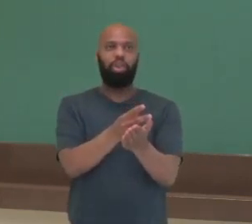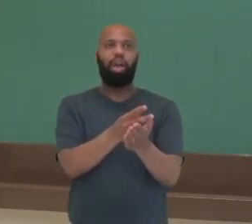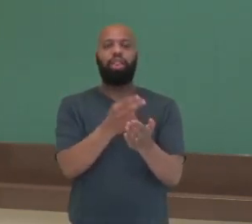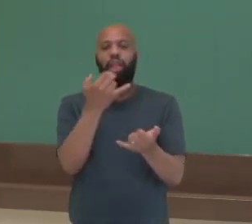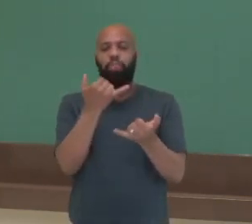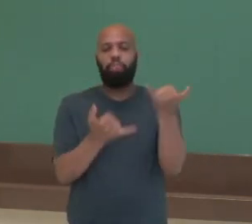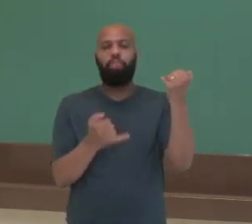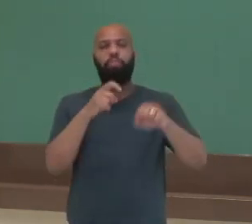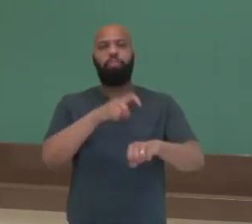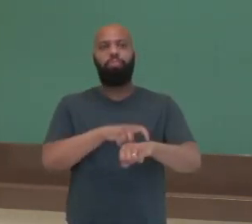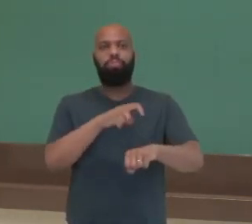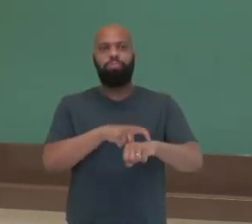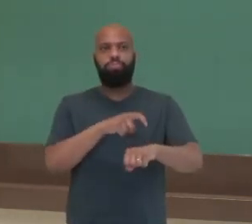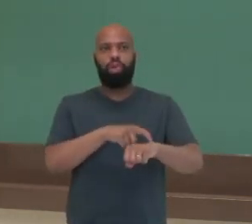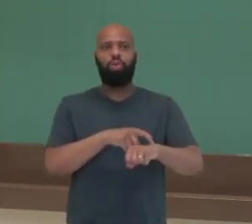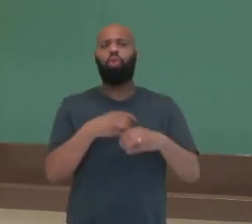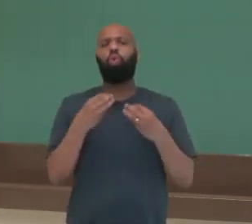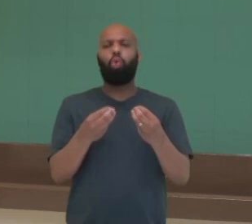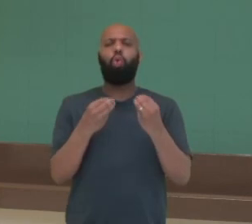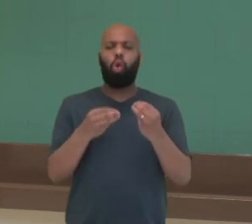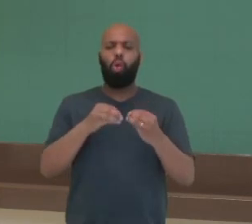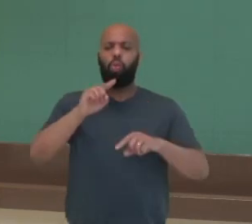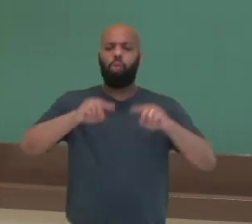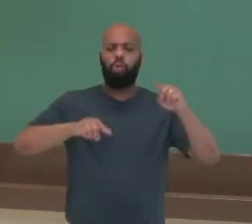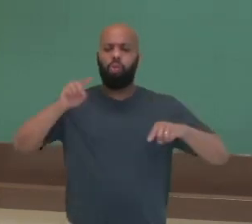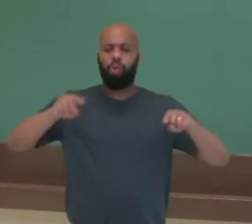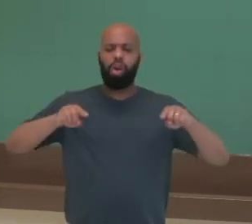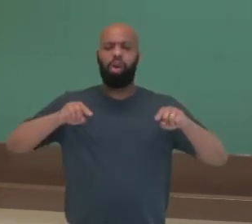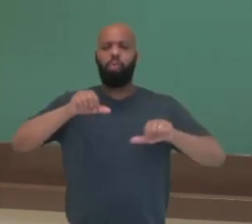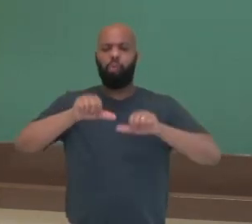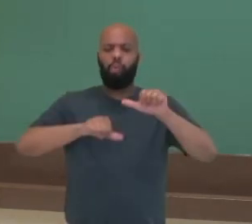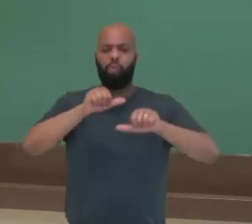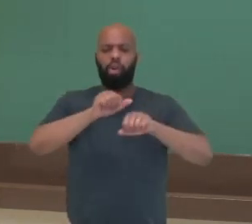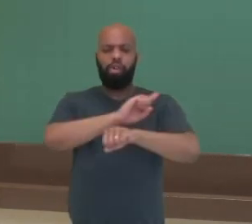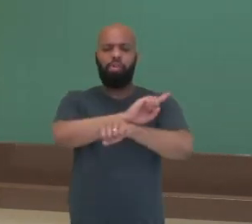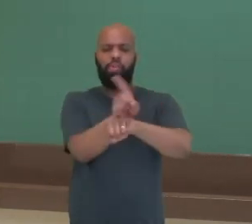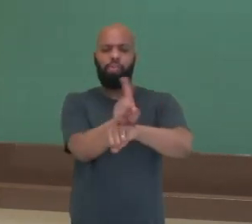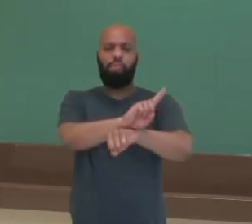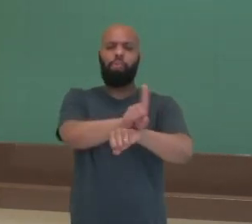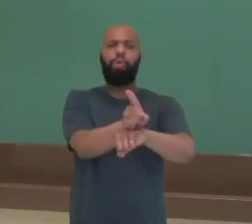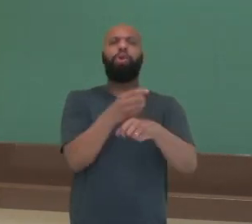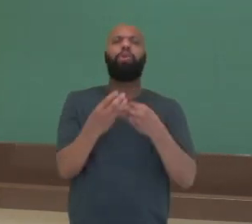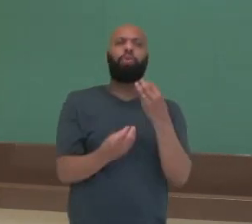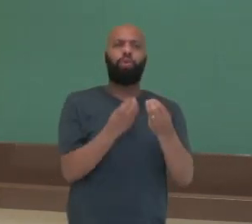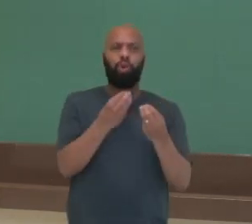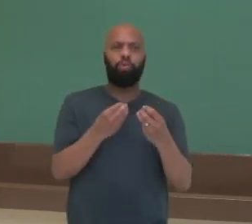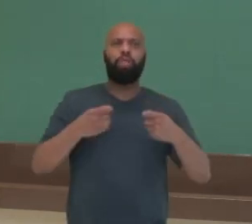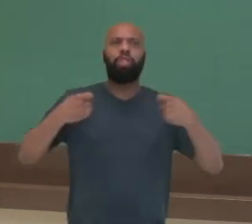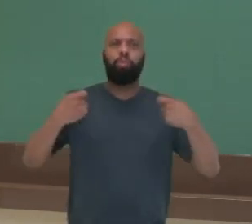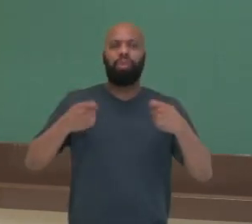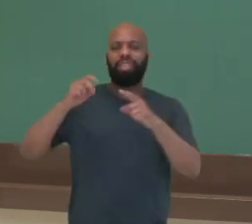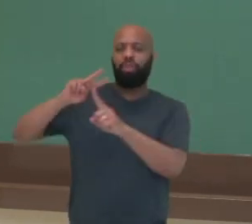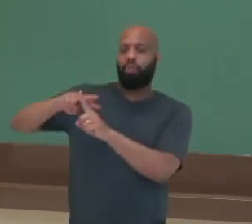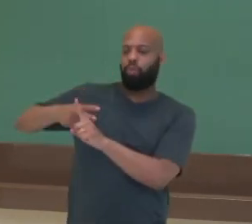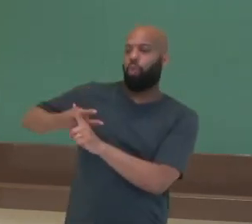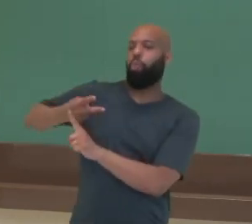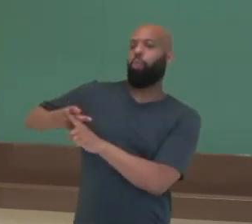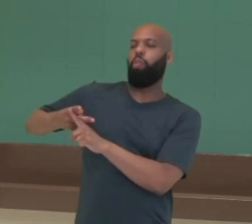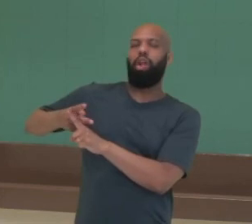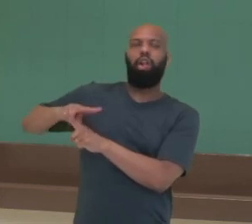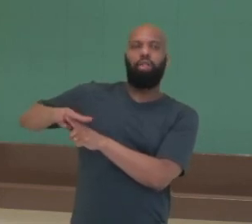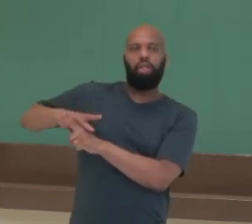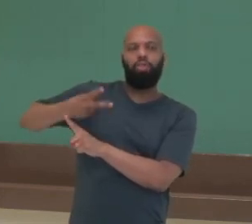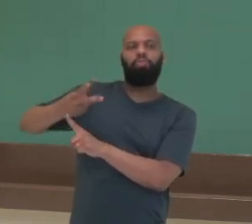metade de certo tempo, como deve variar a velocidade? Então, eu vou ter que dobrar